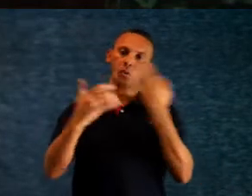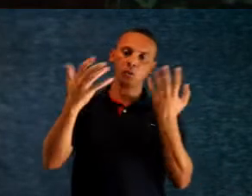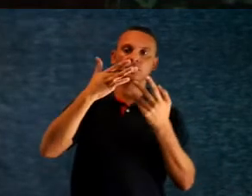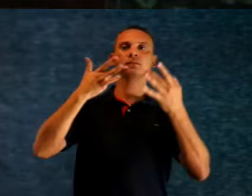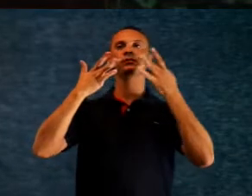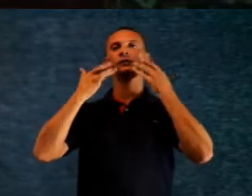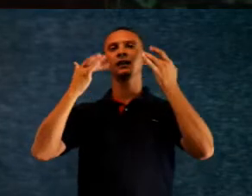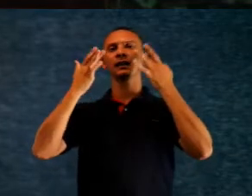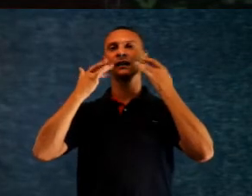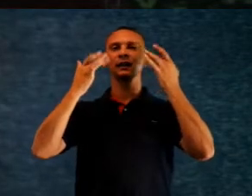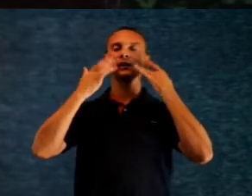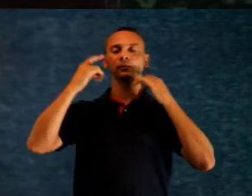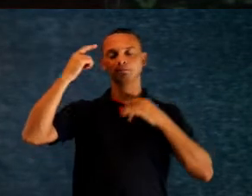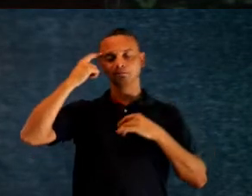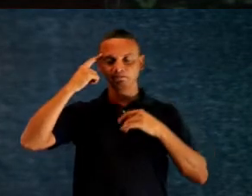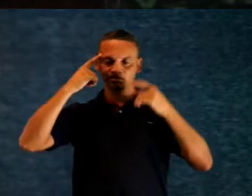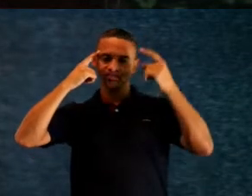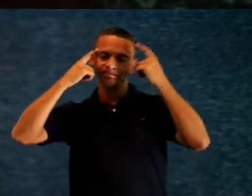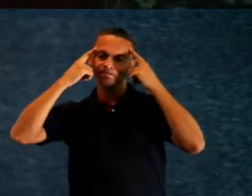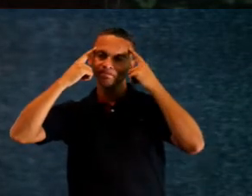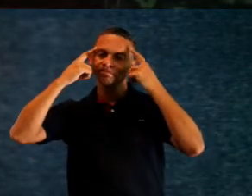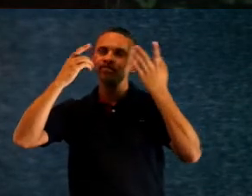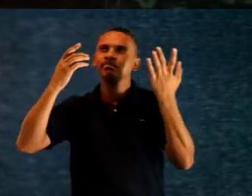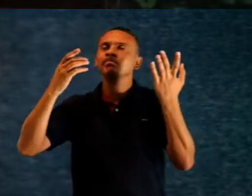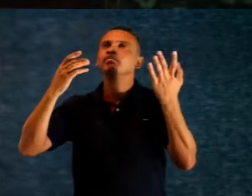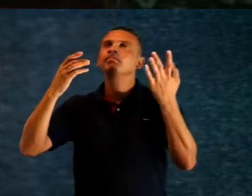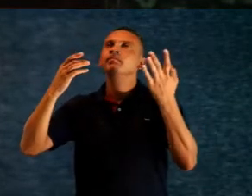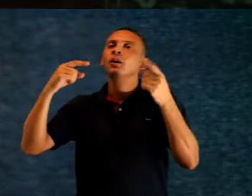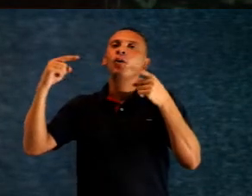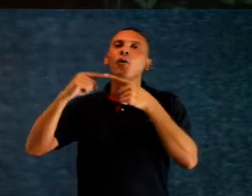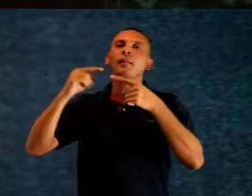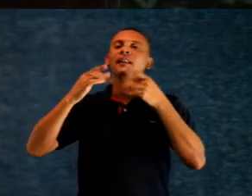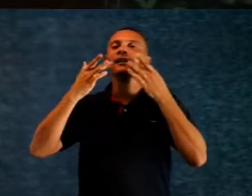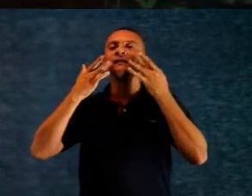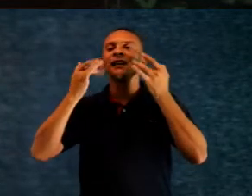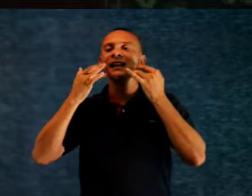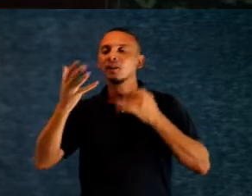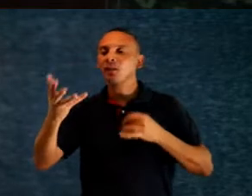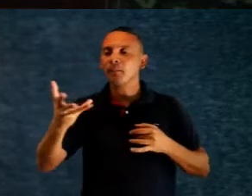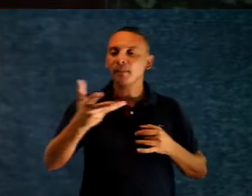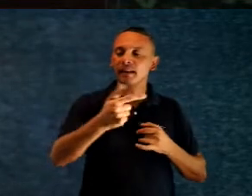atores e artistas plásticos é o talento que herdam de pais famosos,